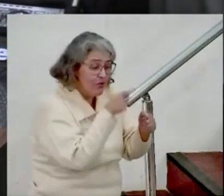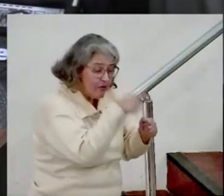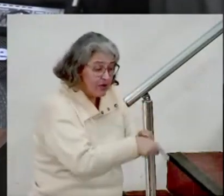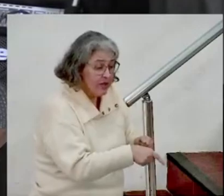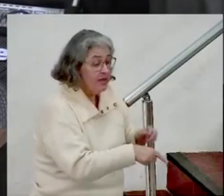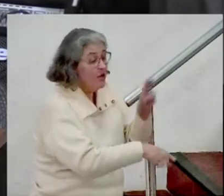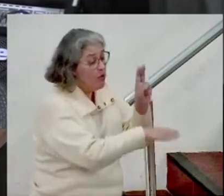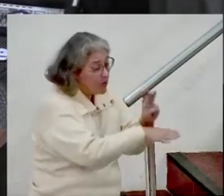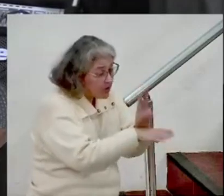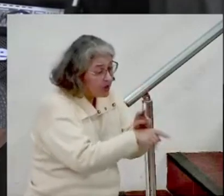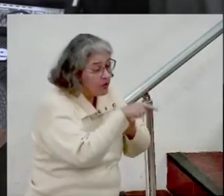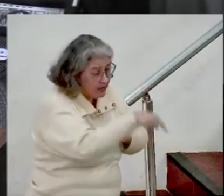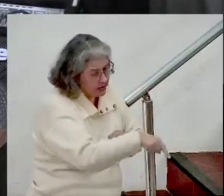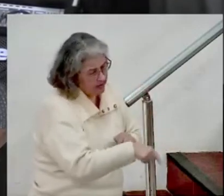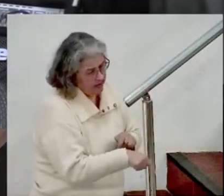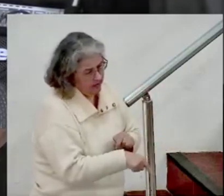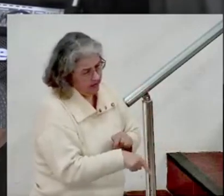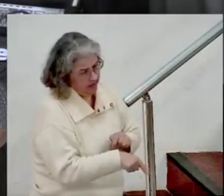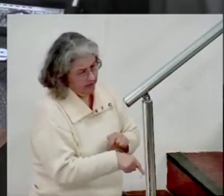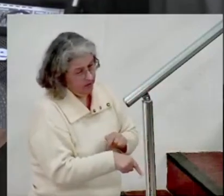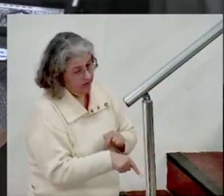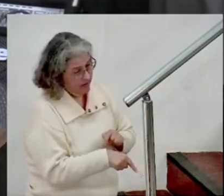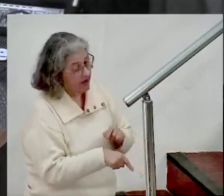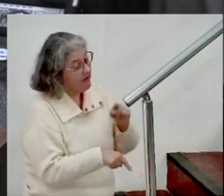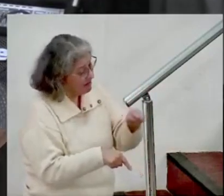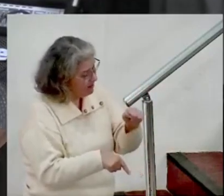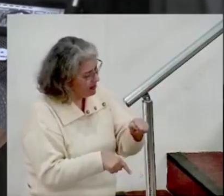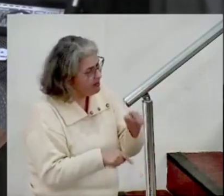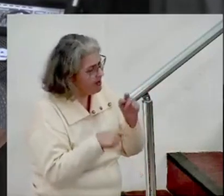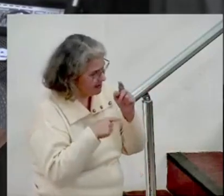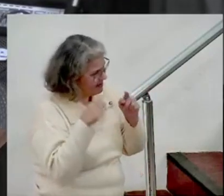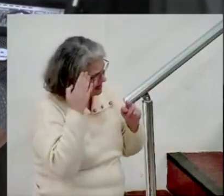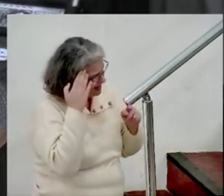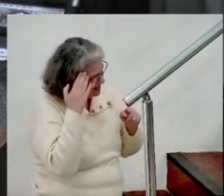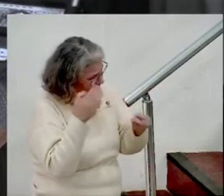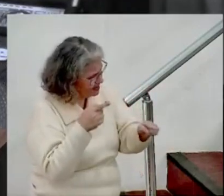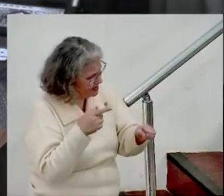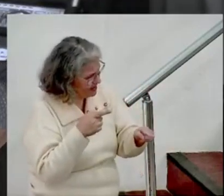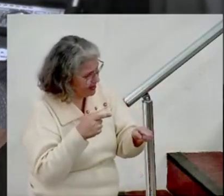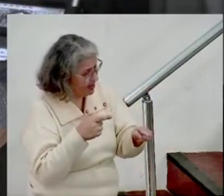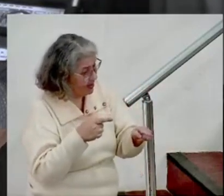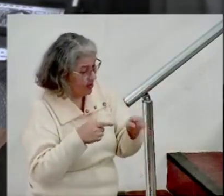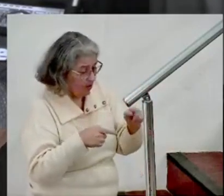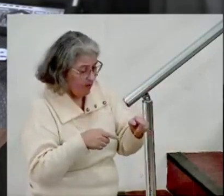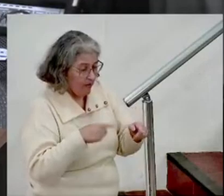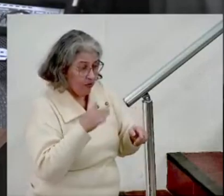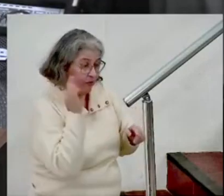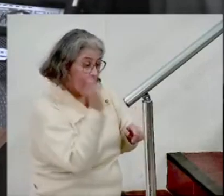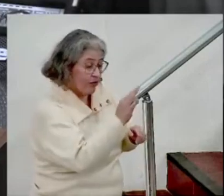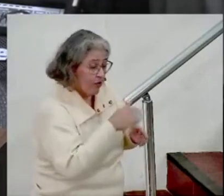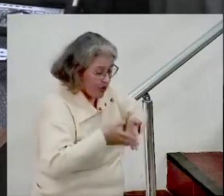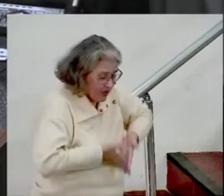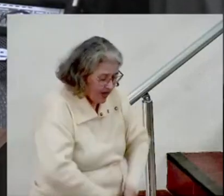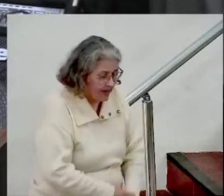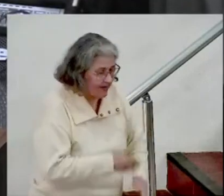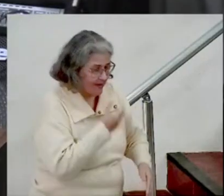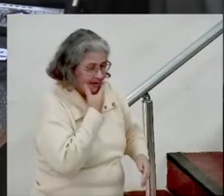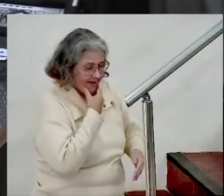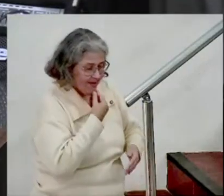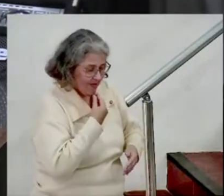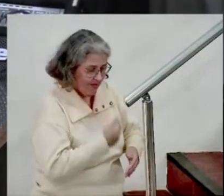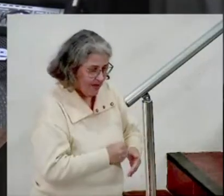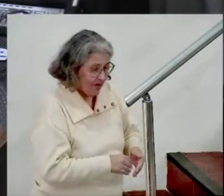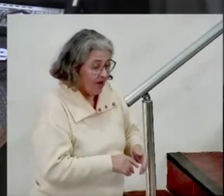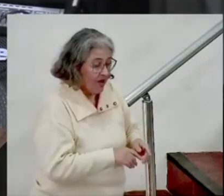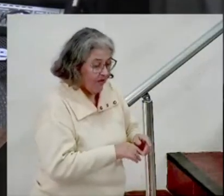vocês dos assírios, vai nascer um menininho aí. E você põe nele o nome de Deus conosco. E enquanto esse menino estiver